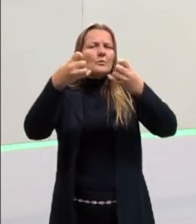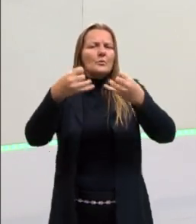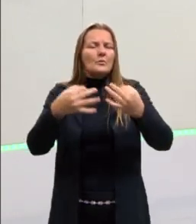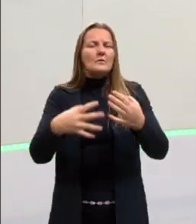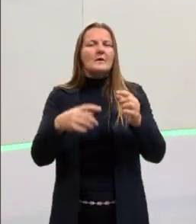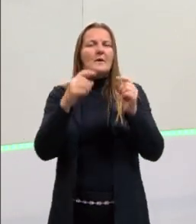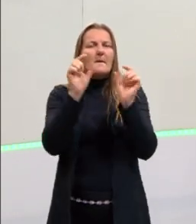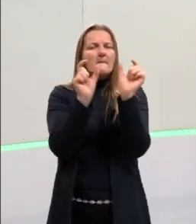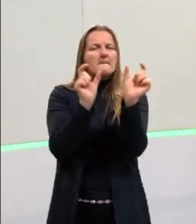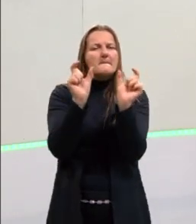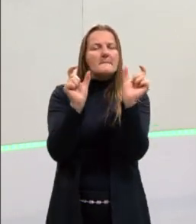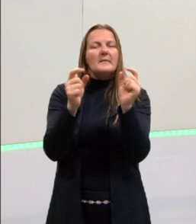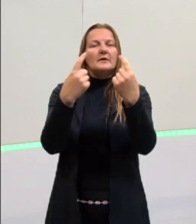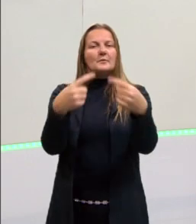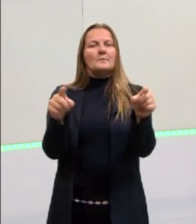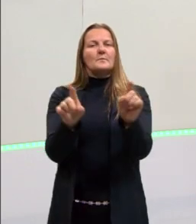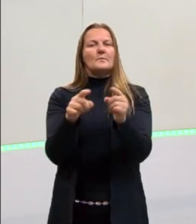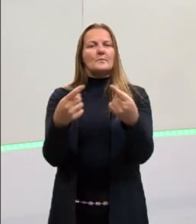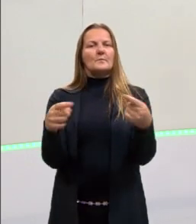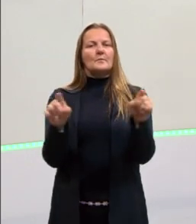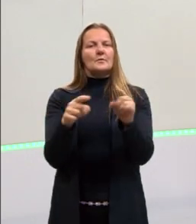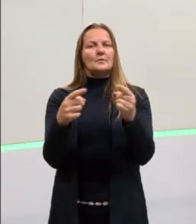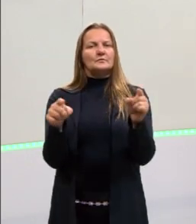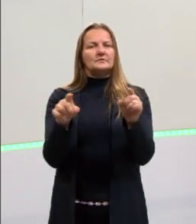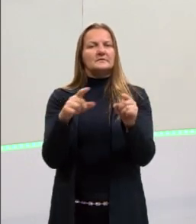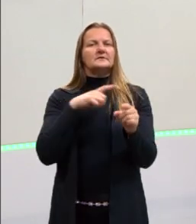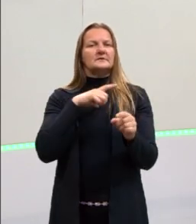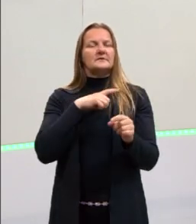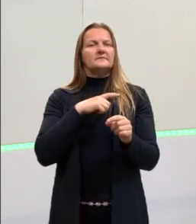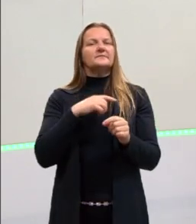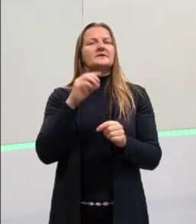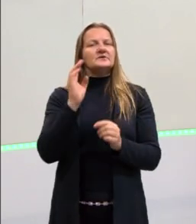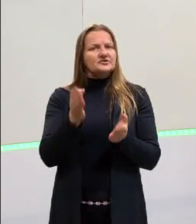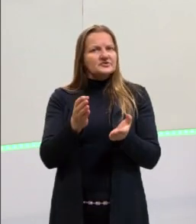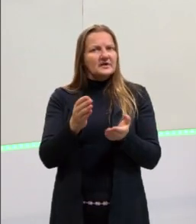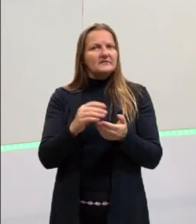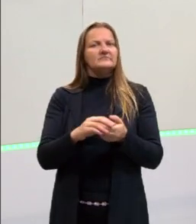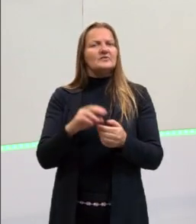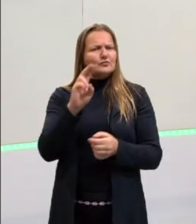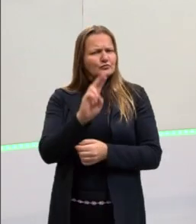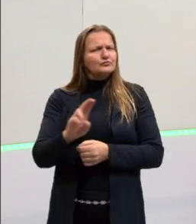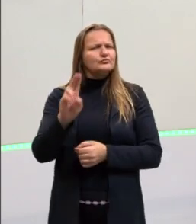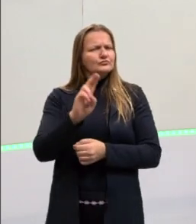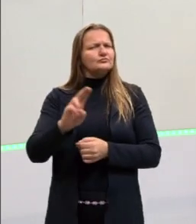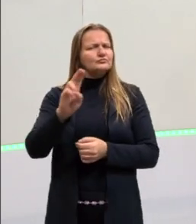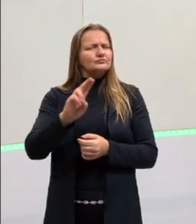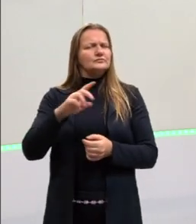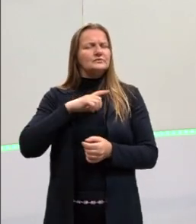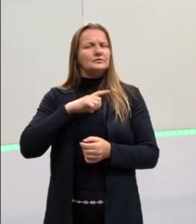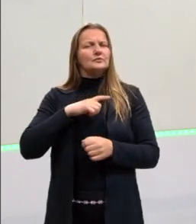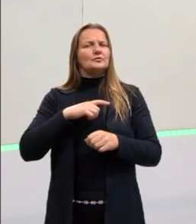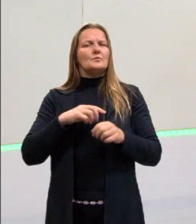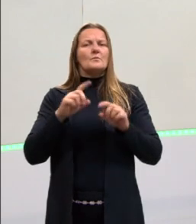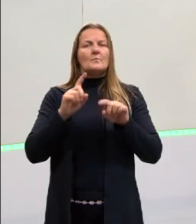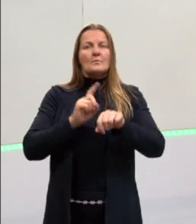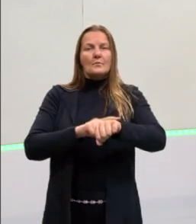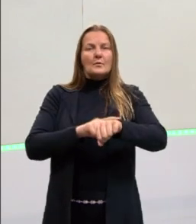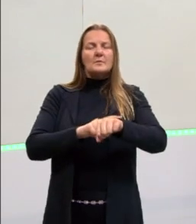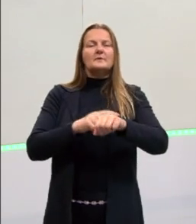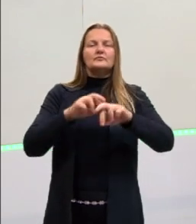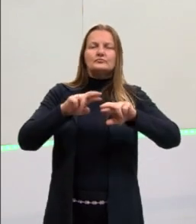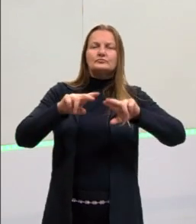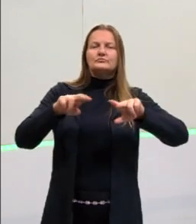alguns trechos de músicas que já estão sendo que já utilizam esses